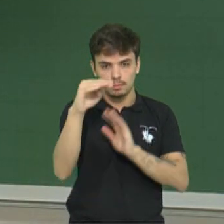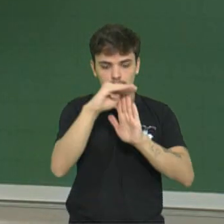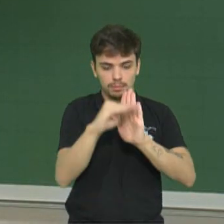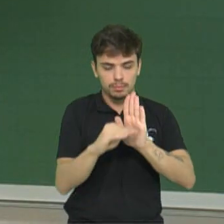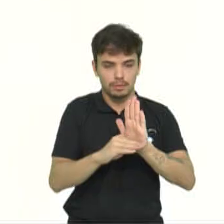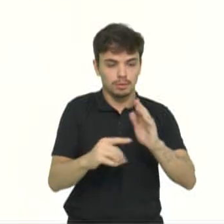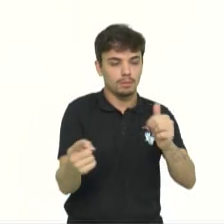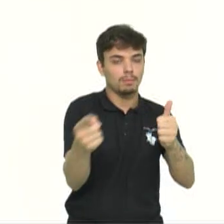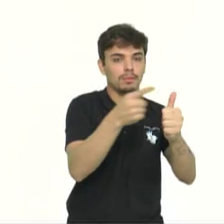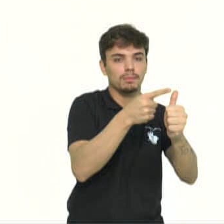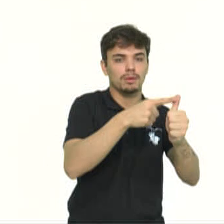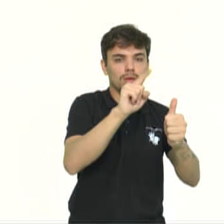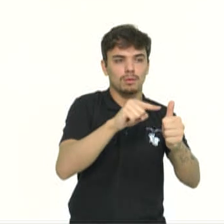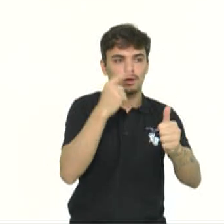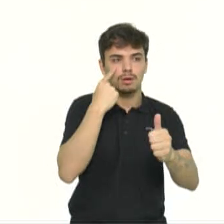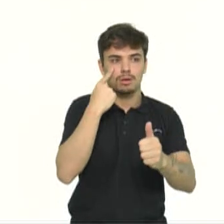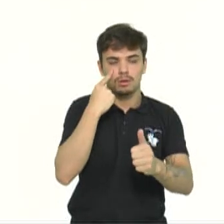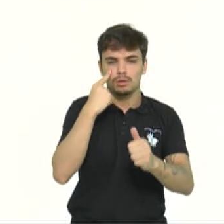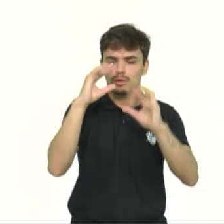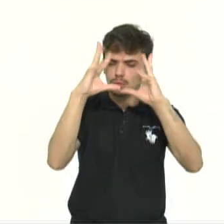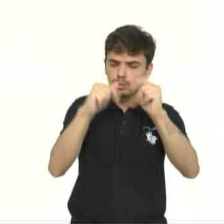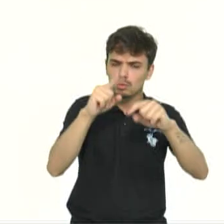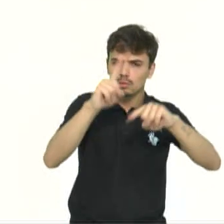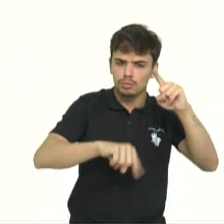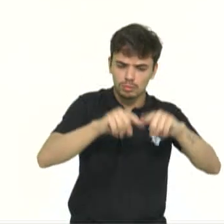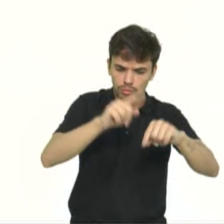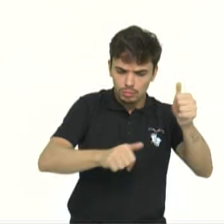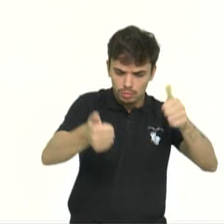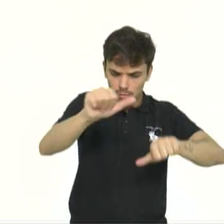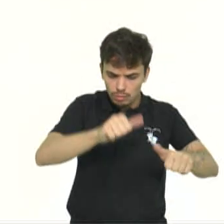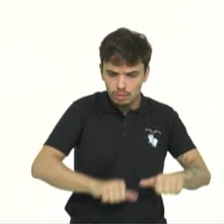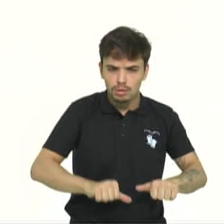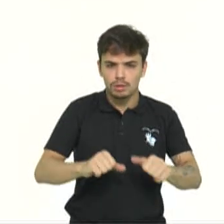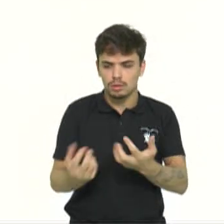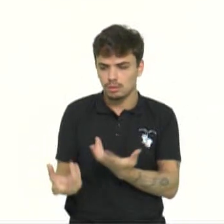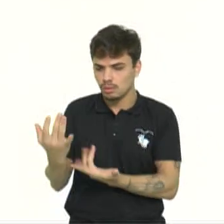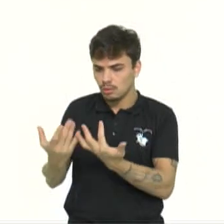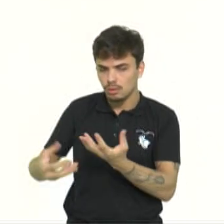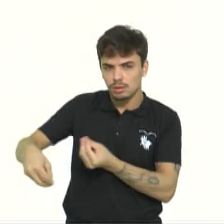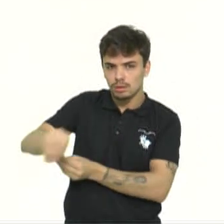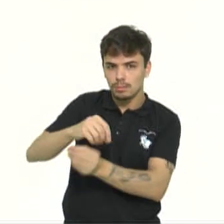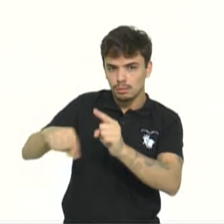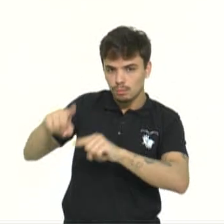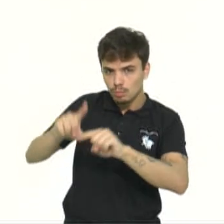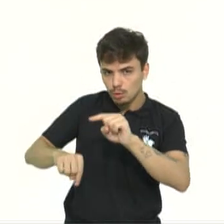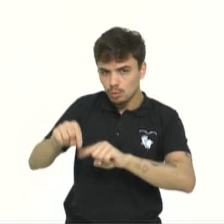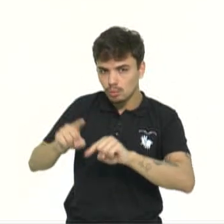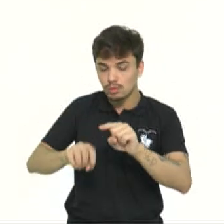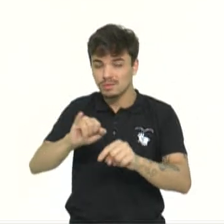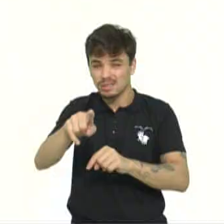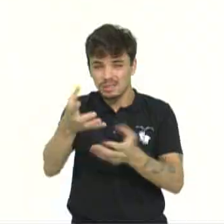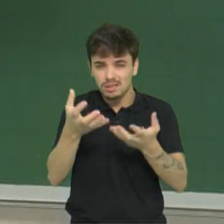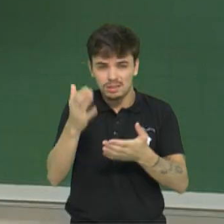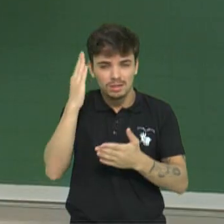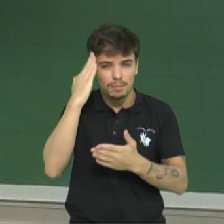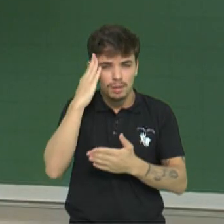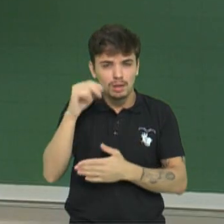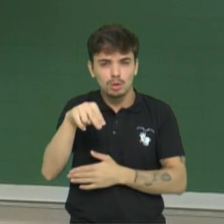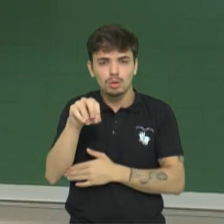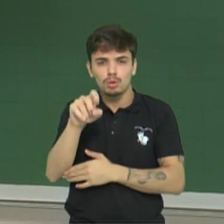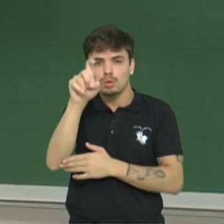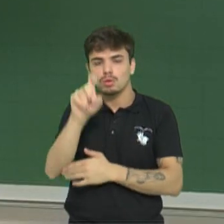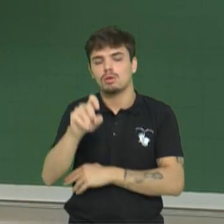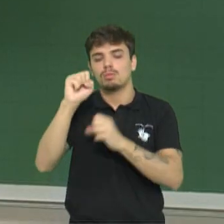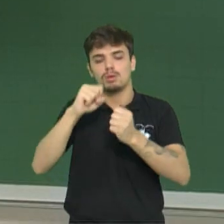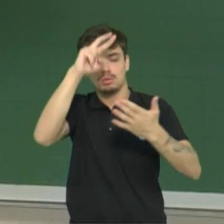é determinar o NOX de todos os elementos das substâncias nos reagentes e nos produtos. Para você saber o NOX, você pode estar